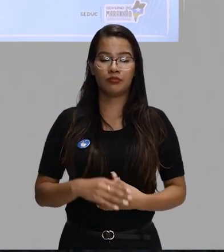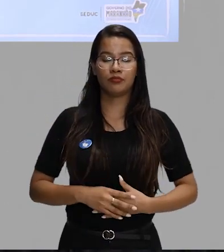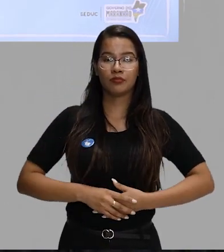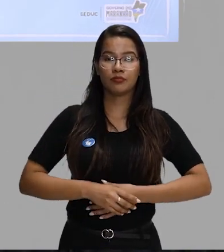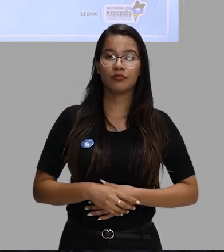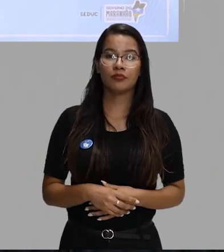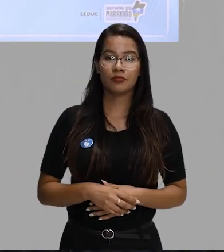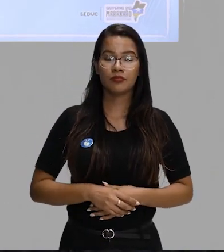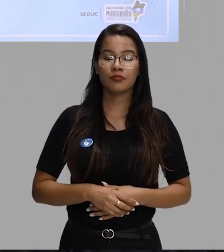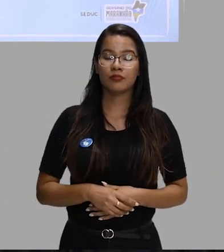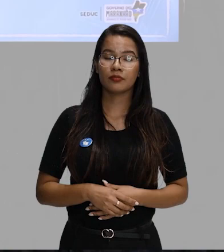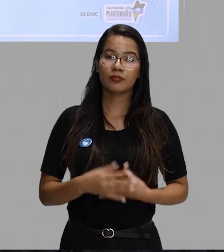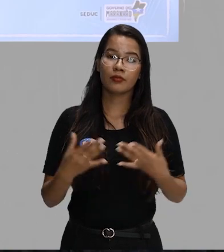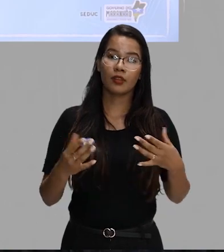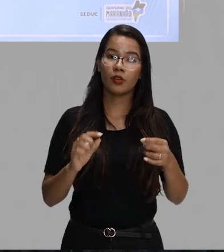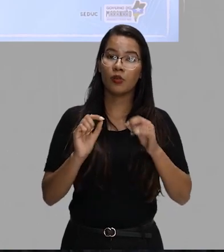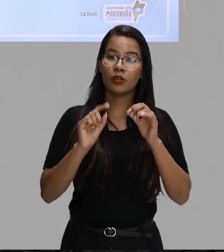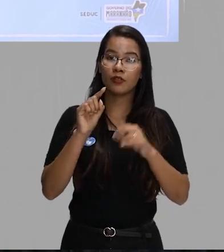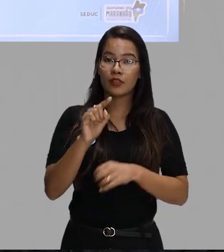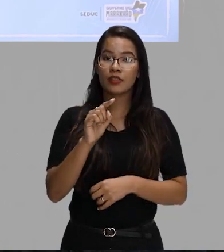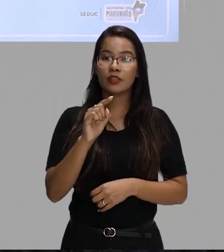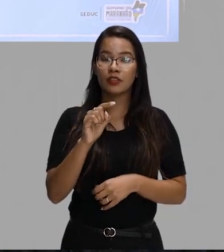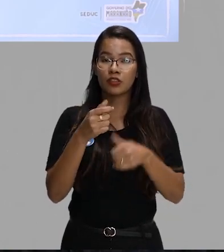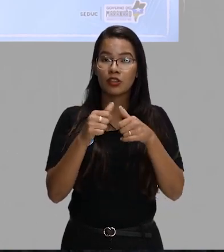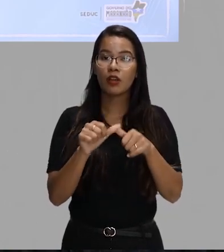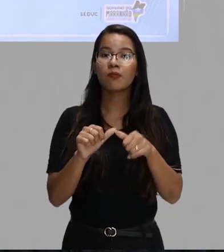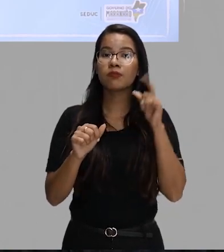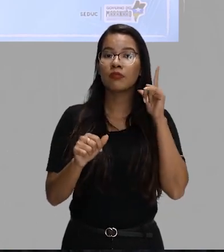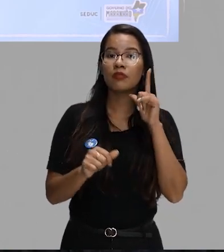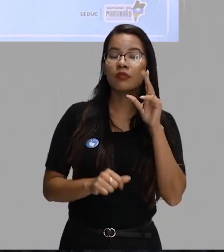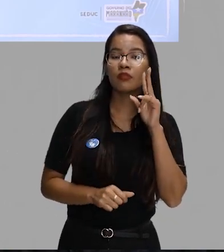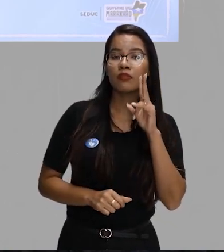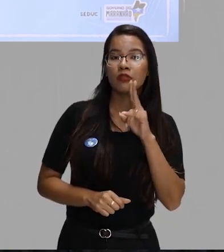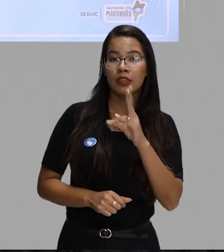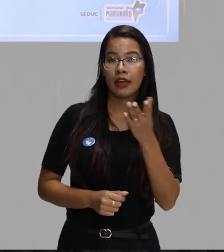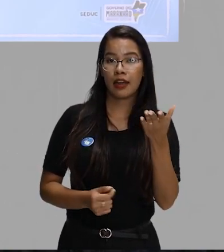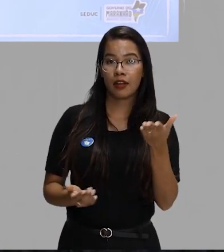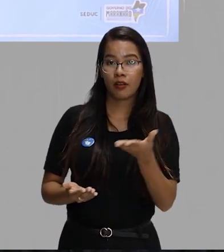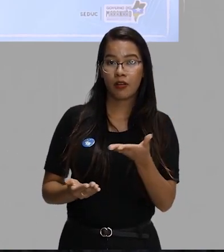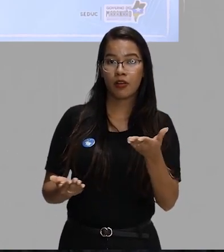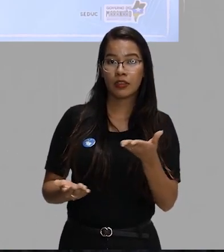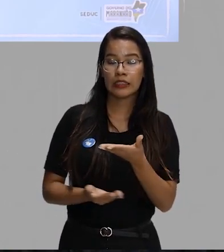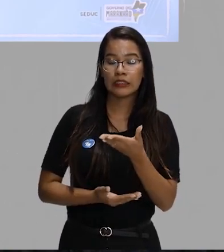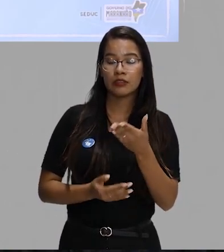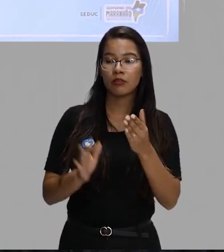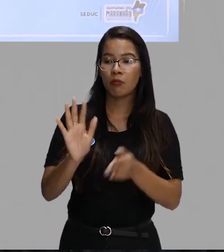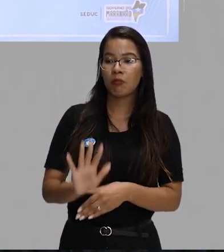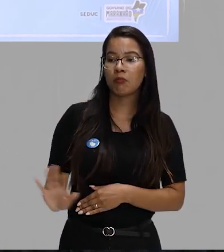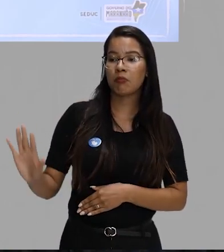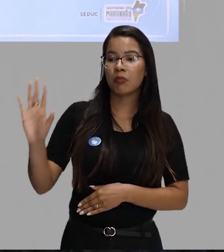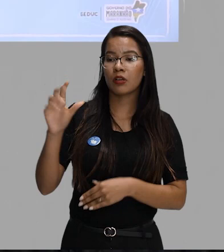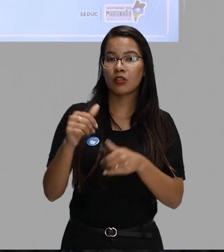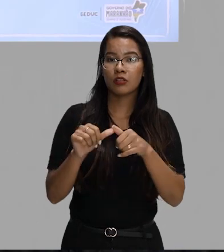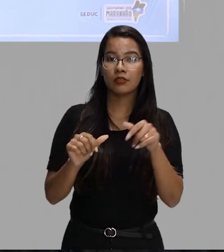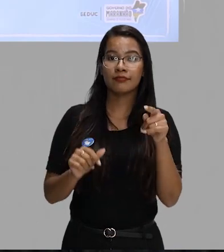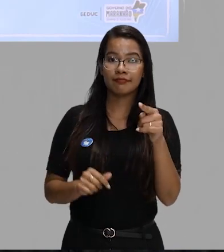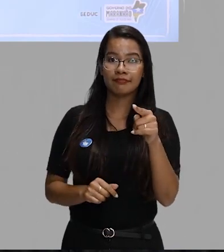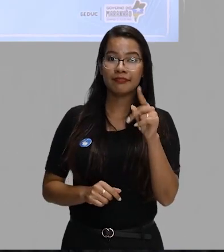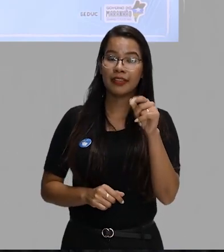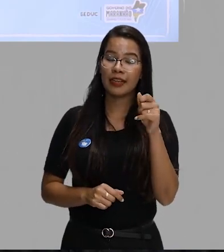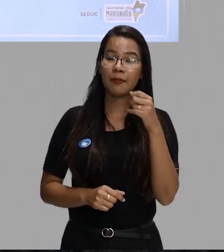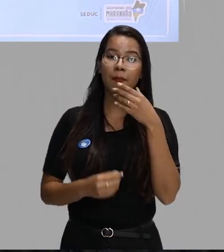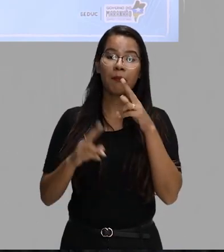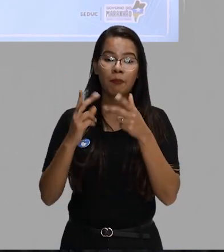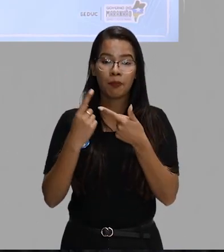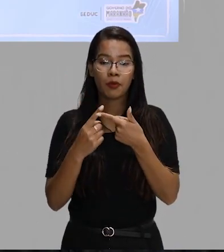Então, aquilo que vocês estão conseguindo ver neste momento, no ambiente que você está, é graças